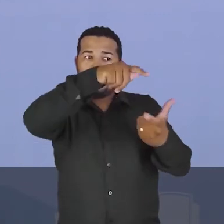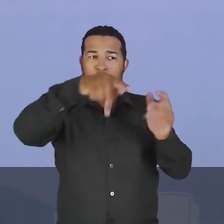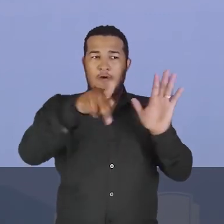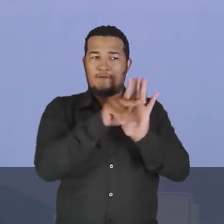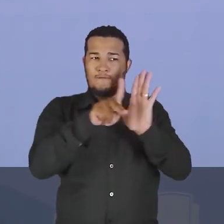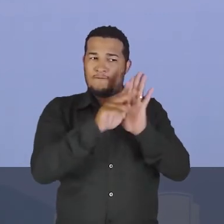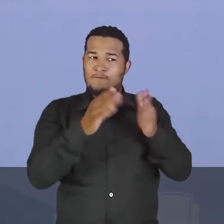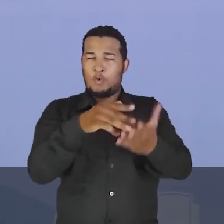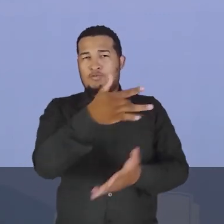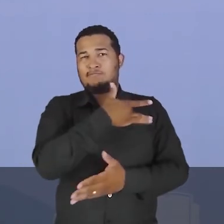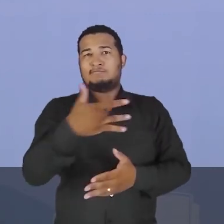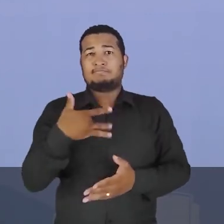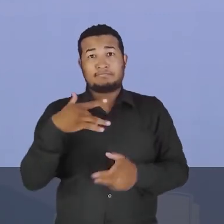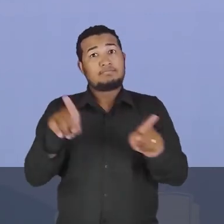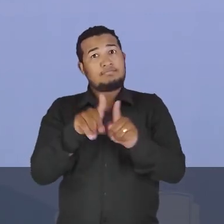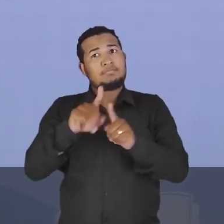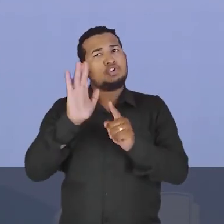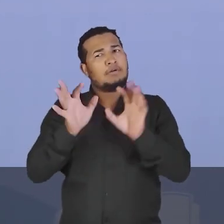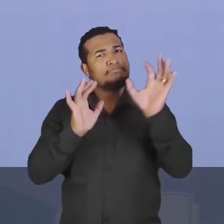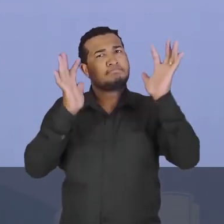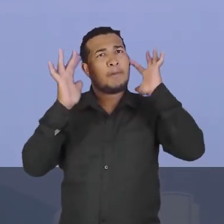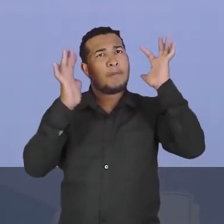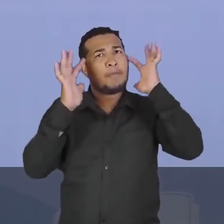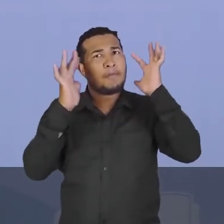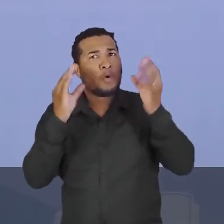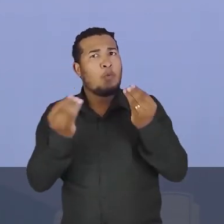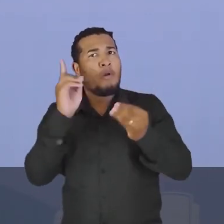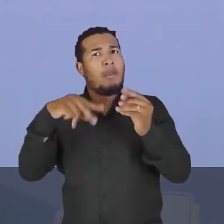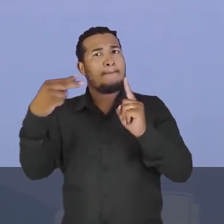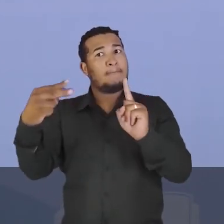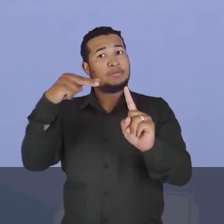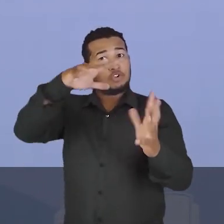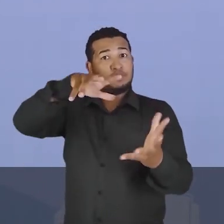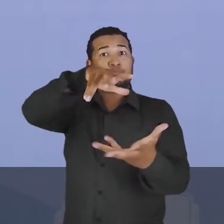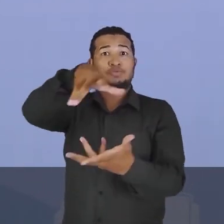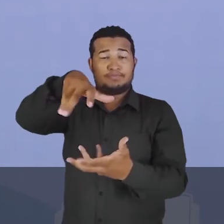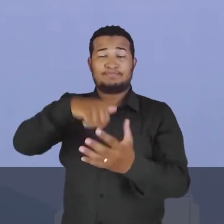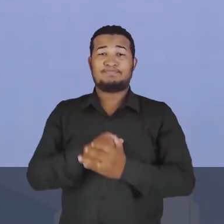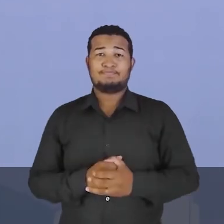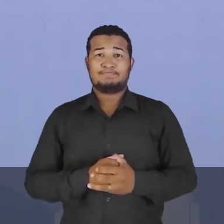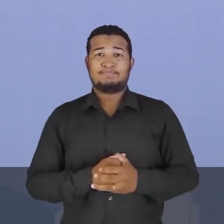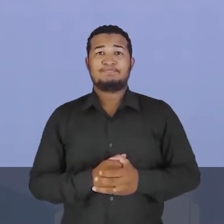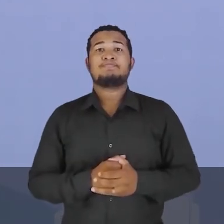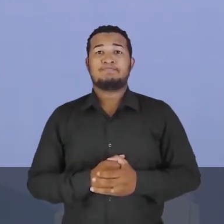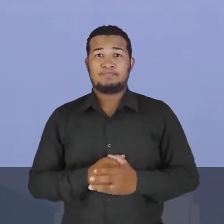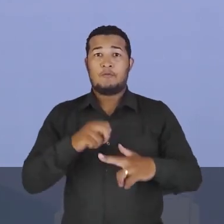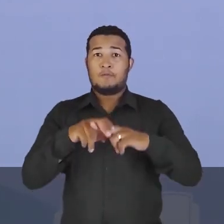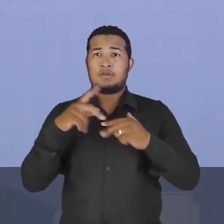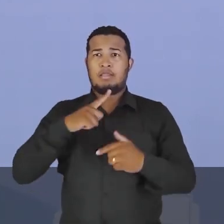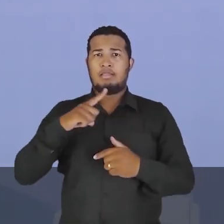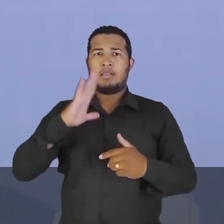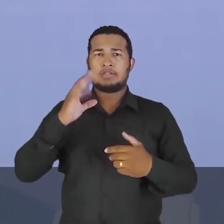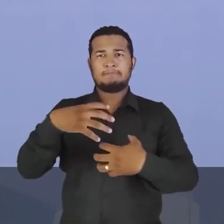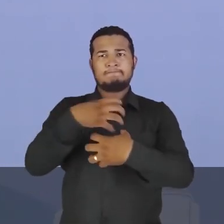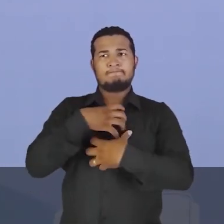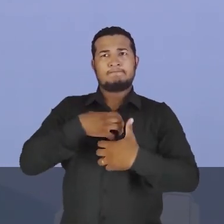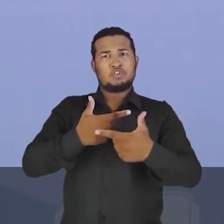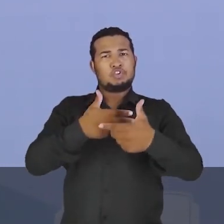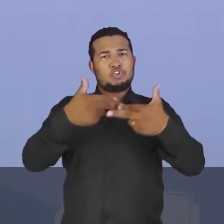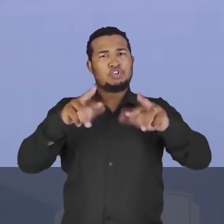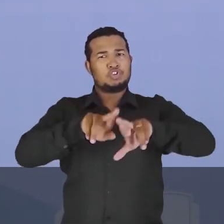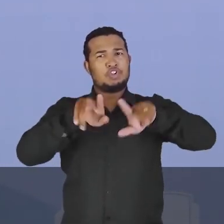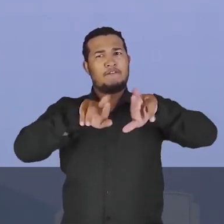ali tentando pensar coisas numa perspectiva internacional. Então, existem jeitos também de pensar esse